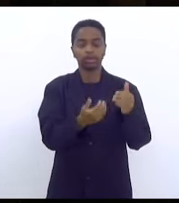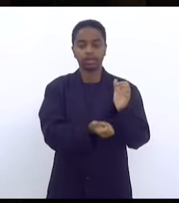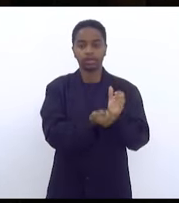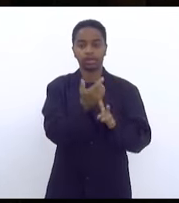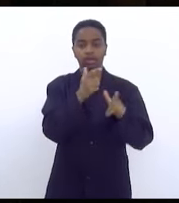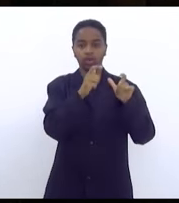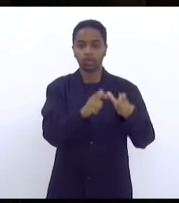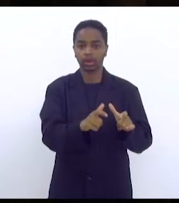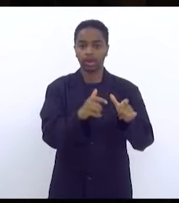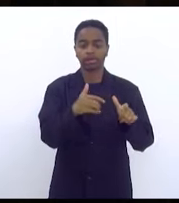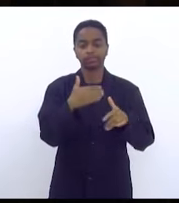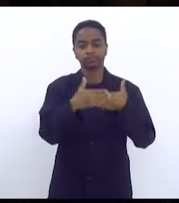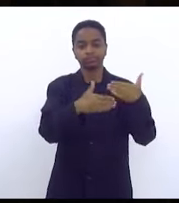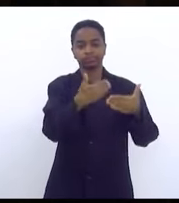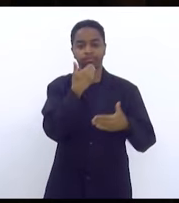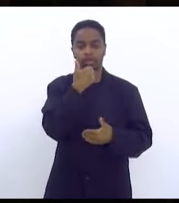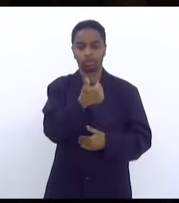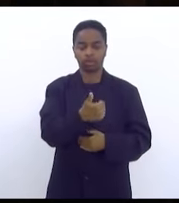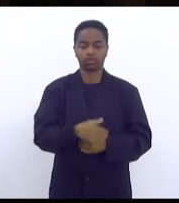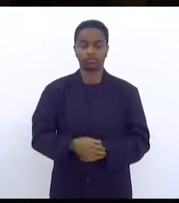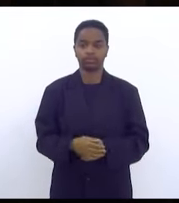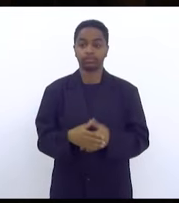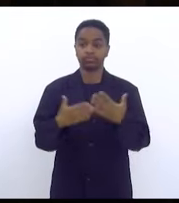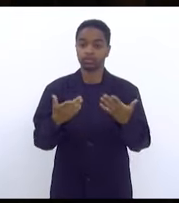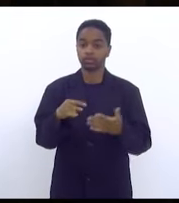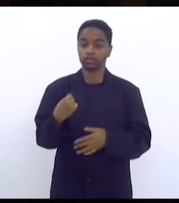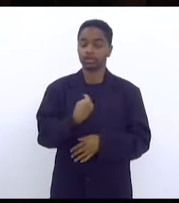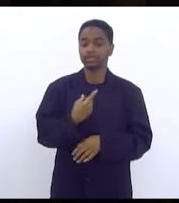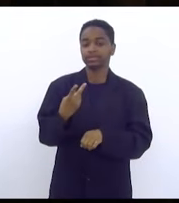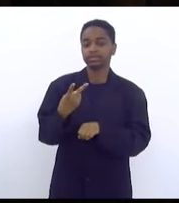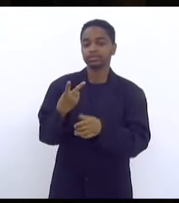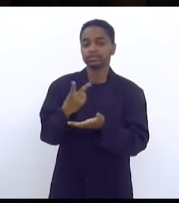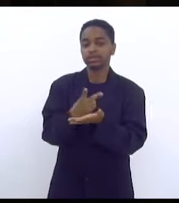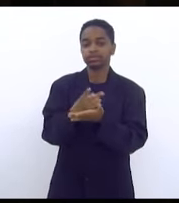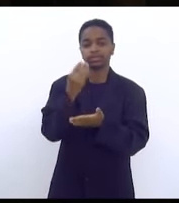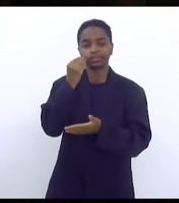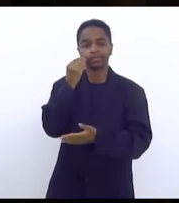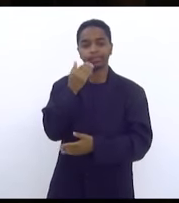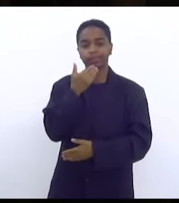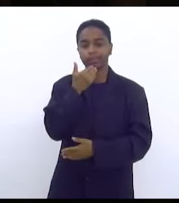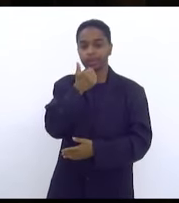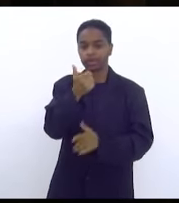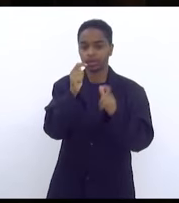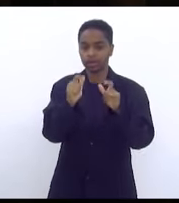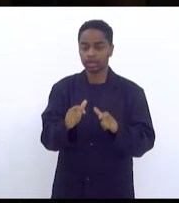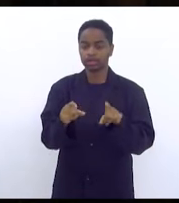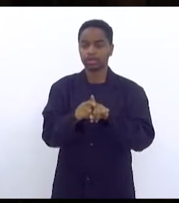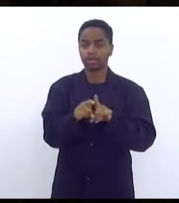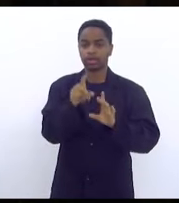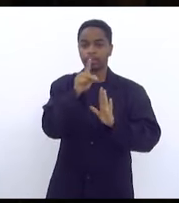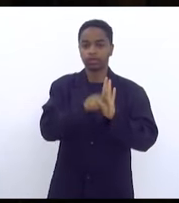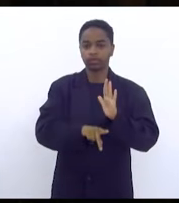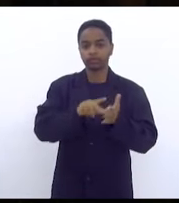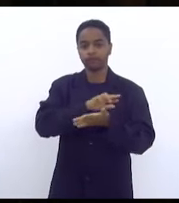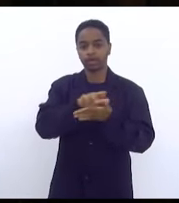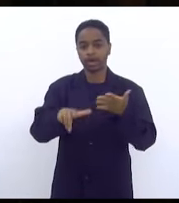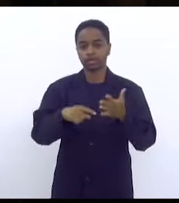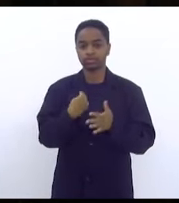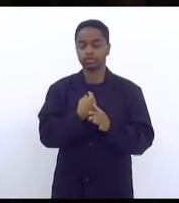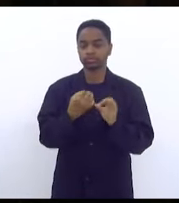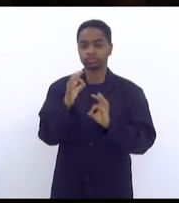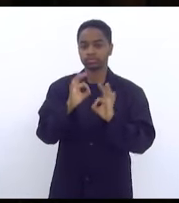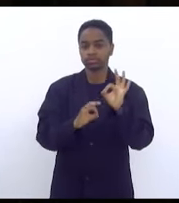local ainda mais. Então, nós vamos estar aqui sempre buscando a melhoria, como vários projetos que a gente coloca aqui na